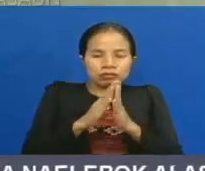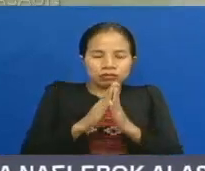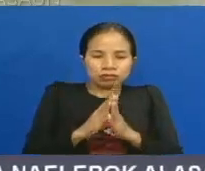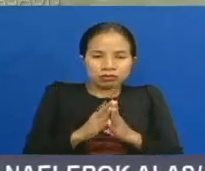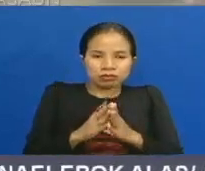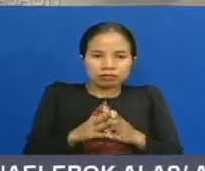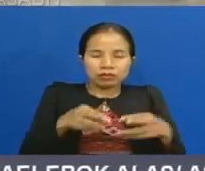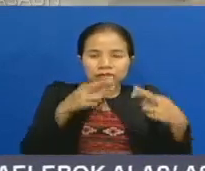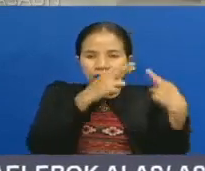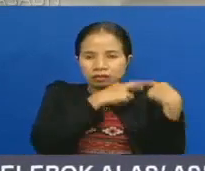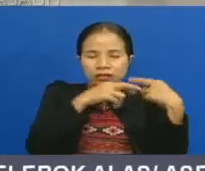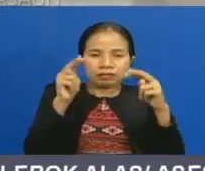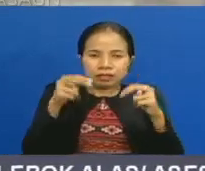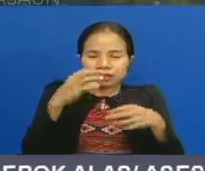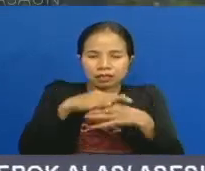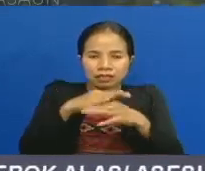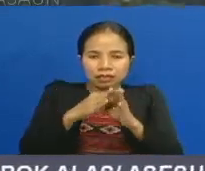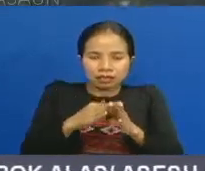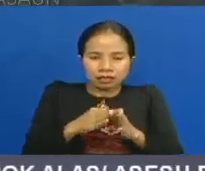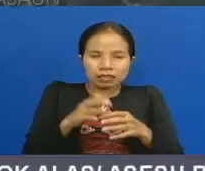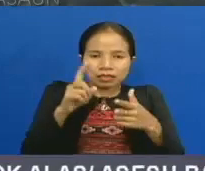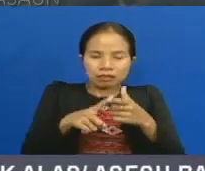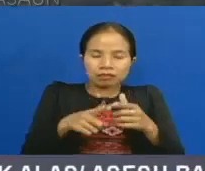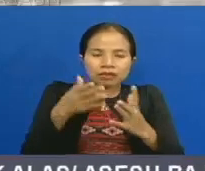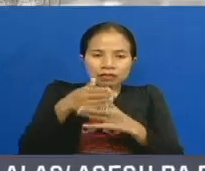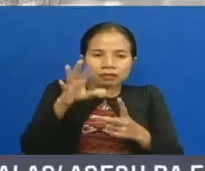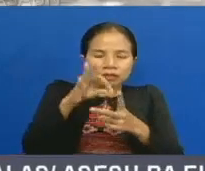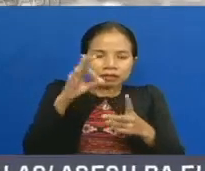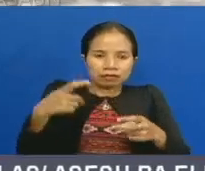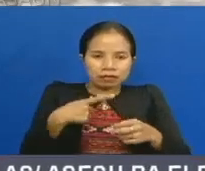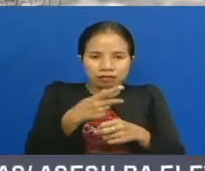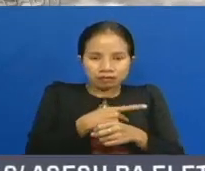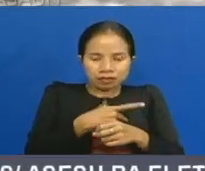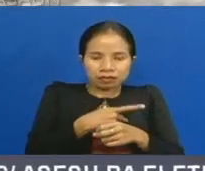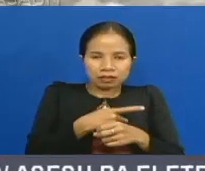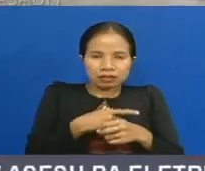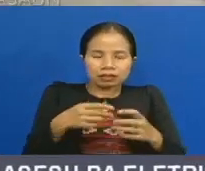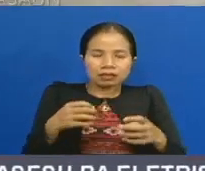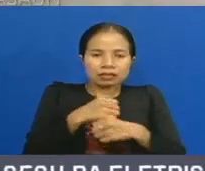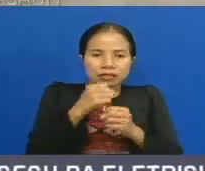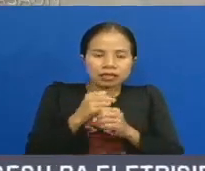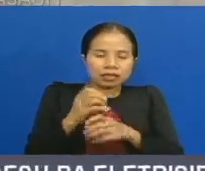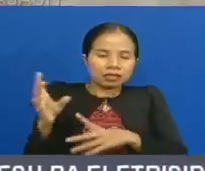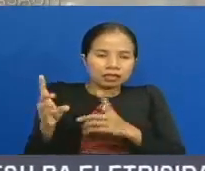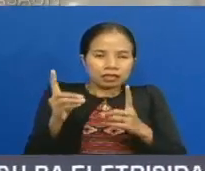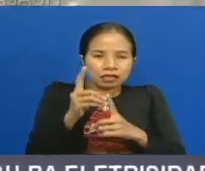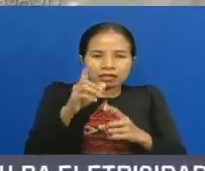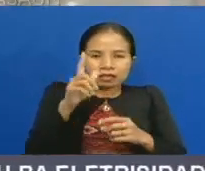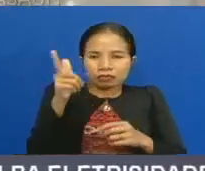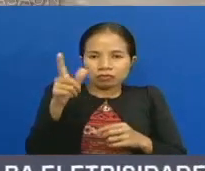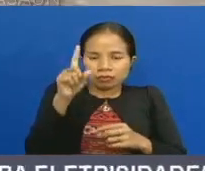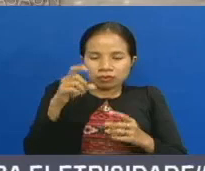parte competente, precisa halo normalização, moloktama ba eleição parlamentar, nebese acontece e haloron ruanulu resen